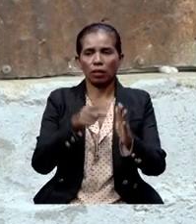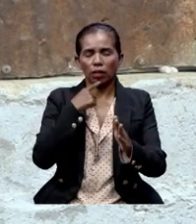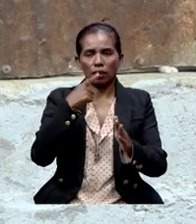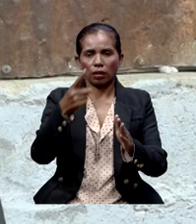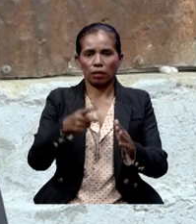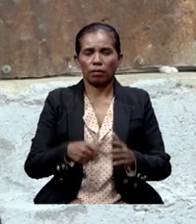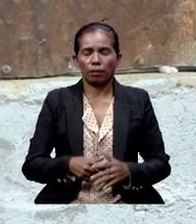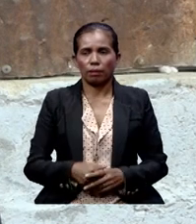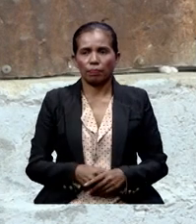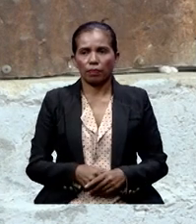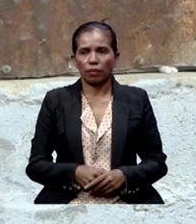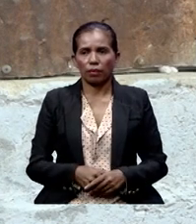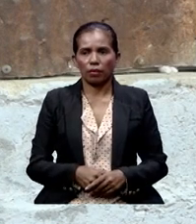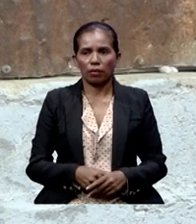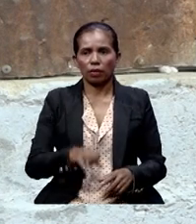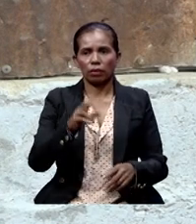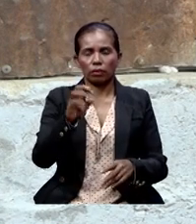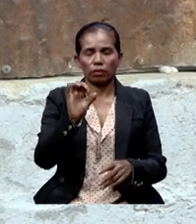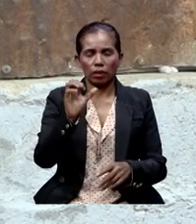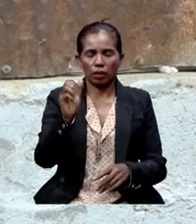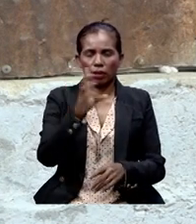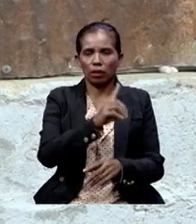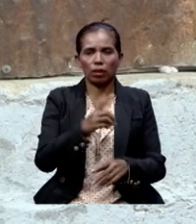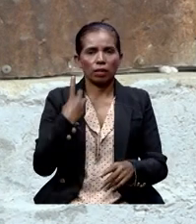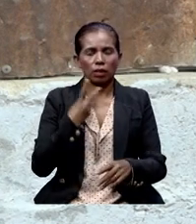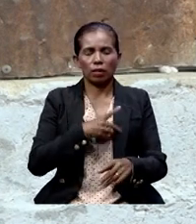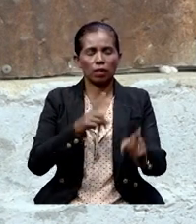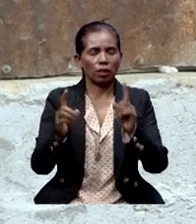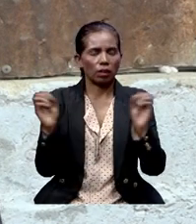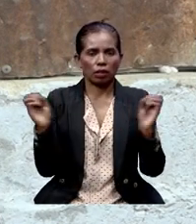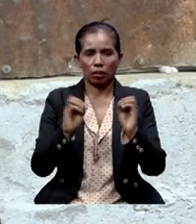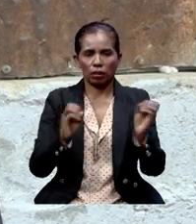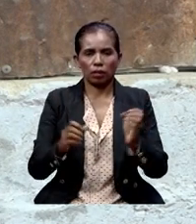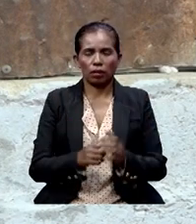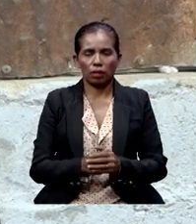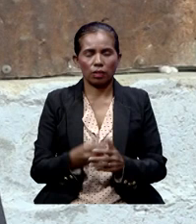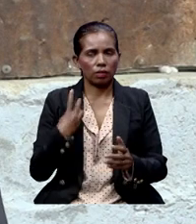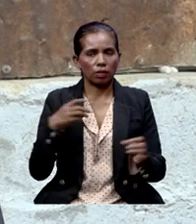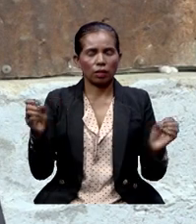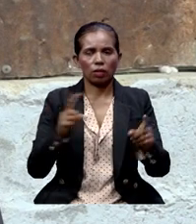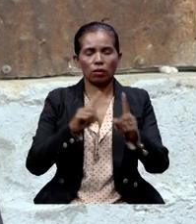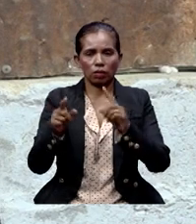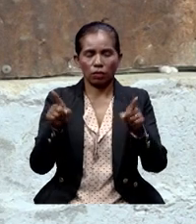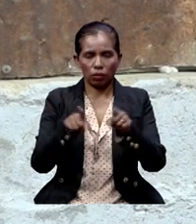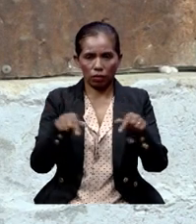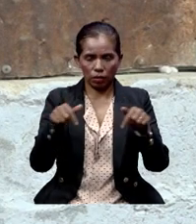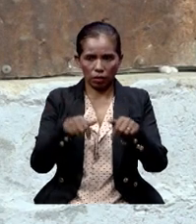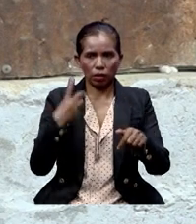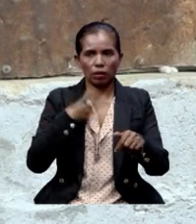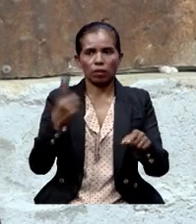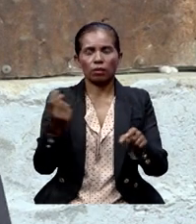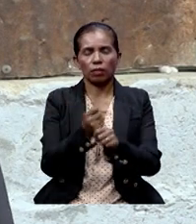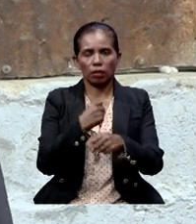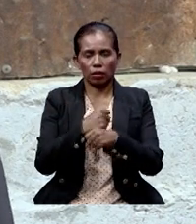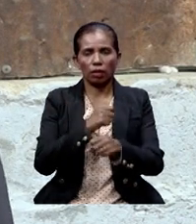den invalides ne ma kita la ita la koi ita la simu ita ne entau ita na fating hal